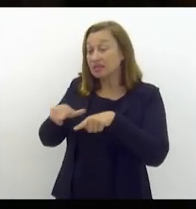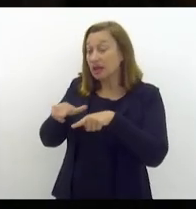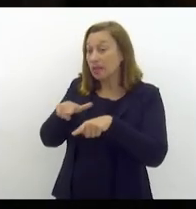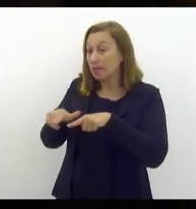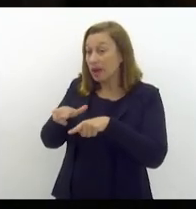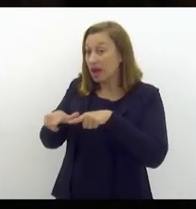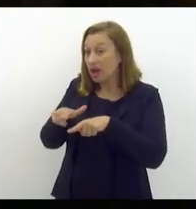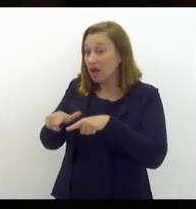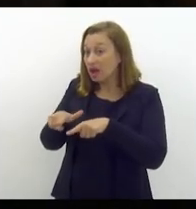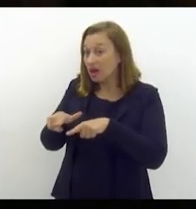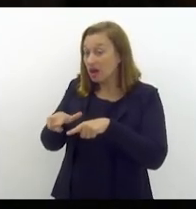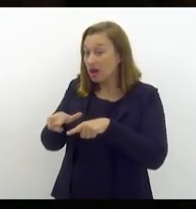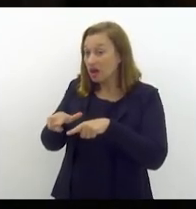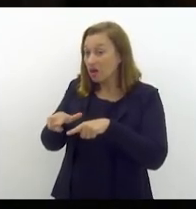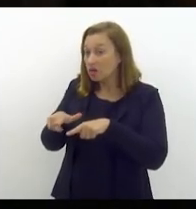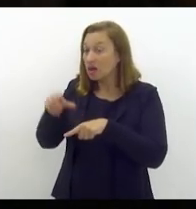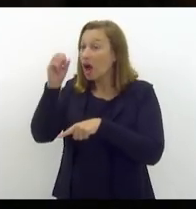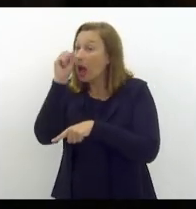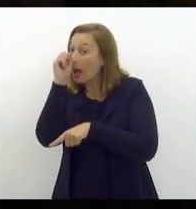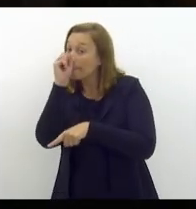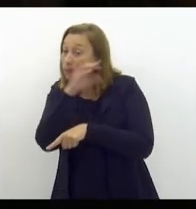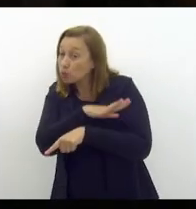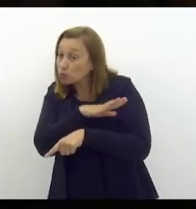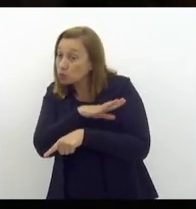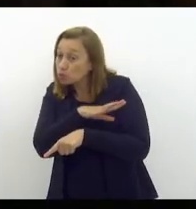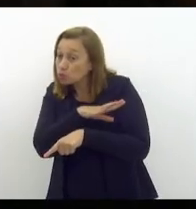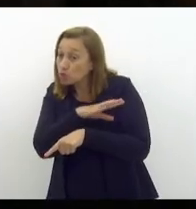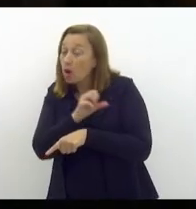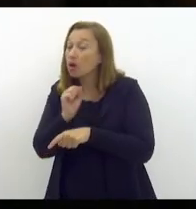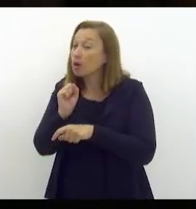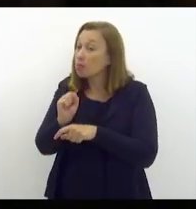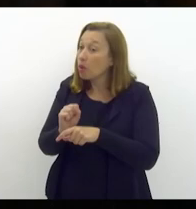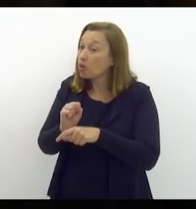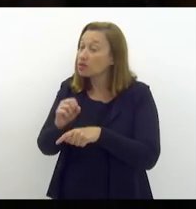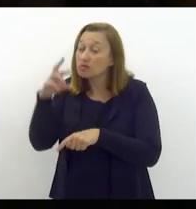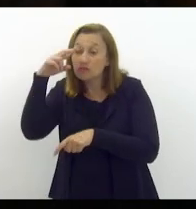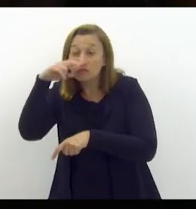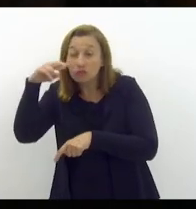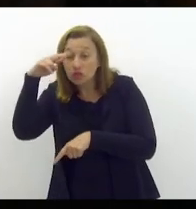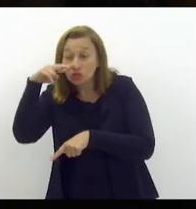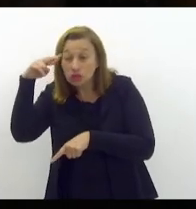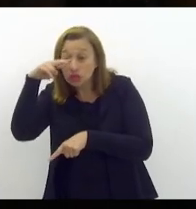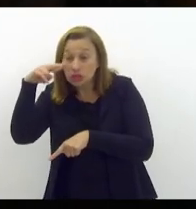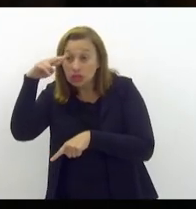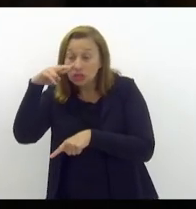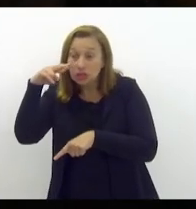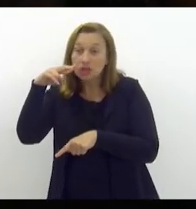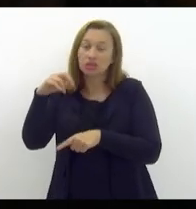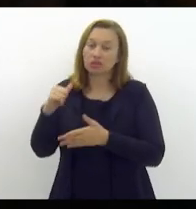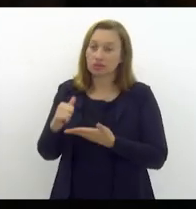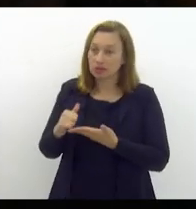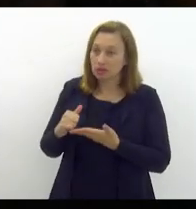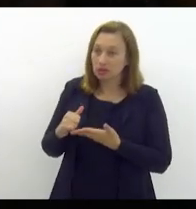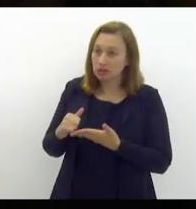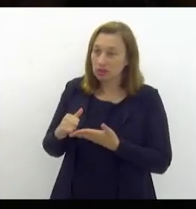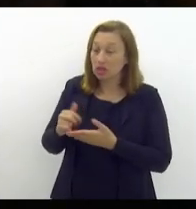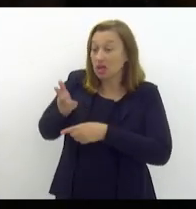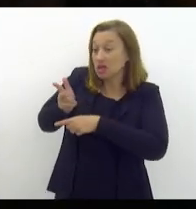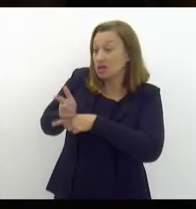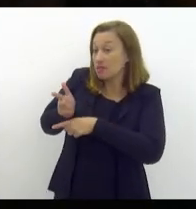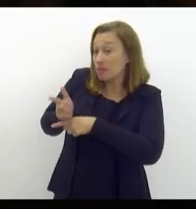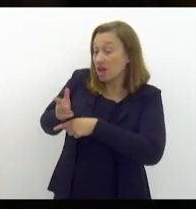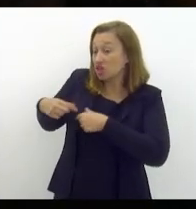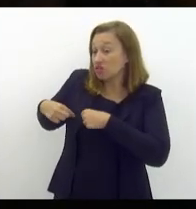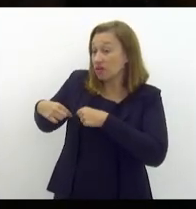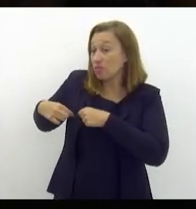algum resquício de abuso, que isso possa ser apurado de maneira imparcial. As imagens